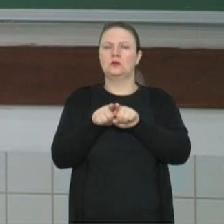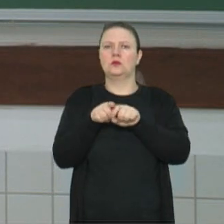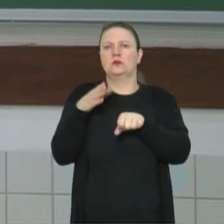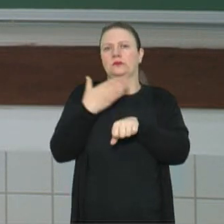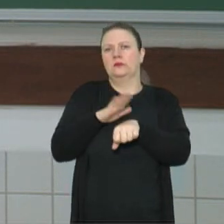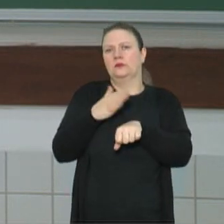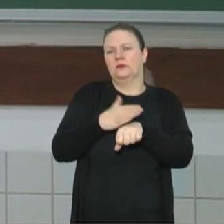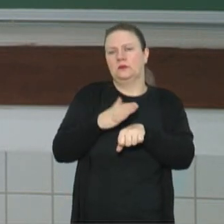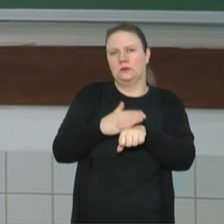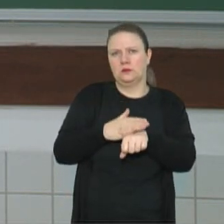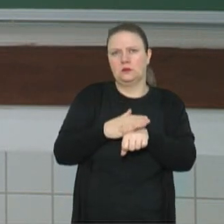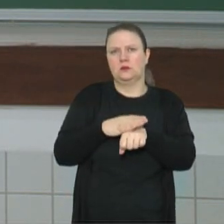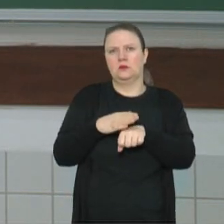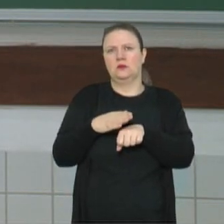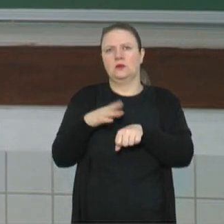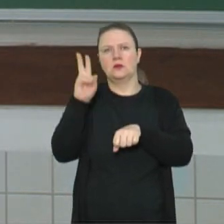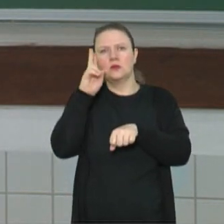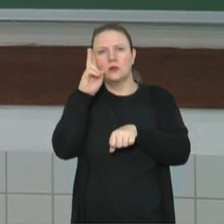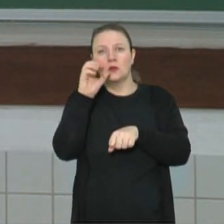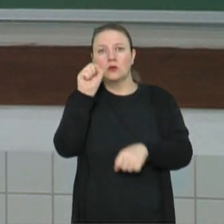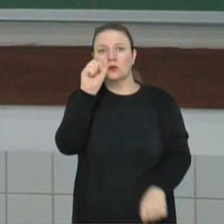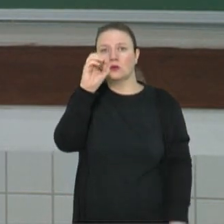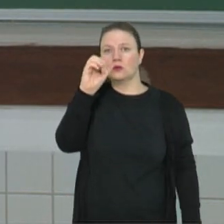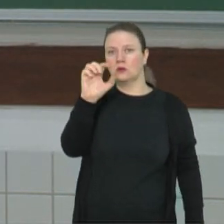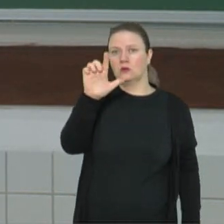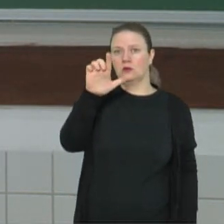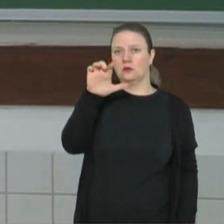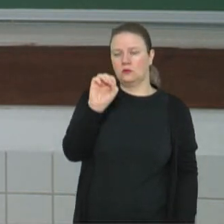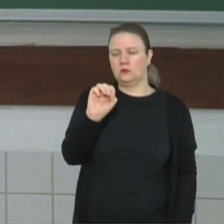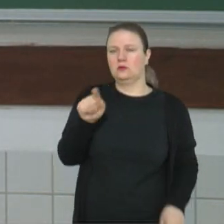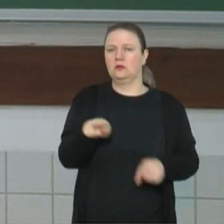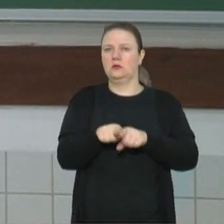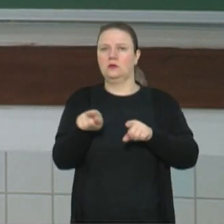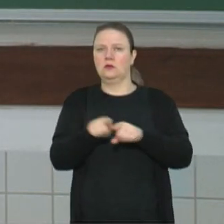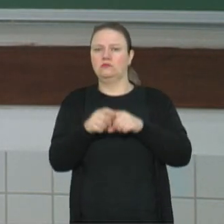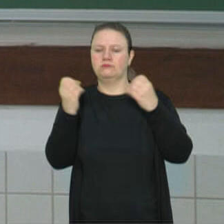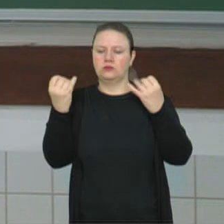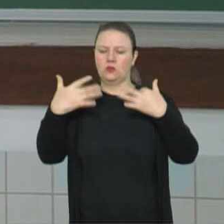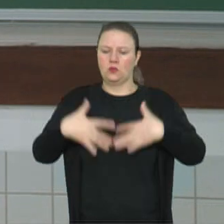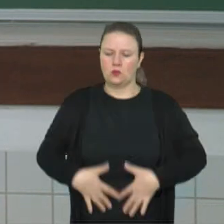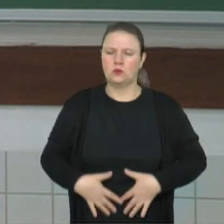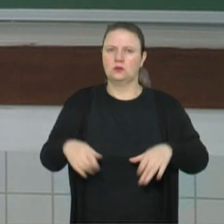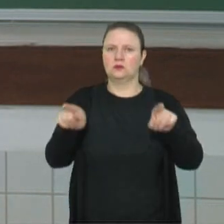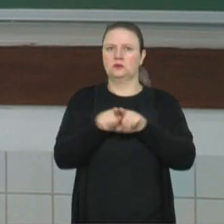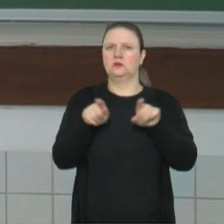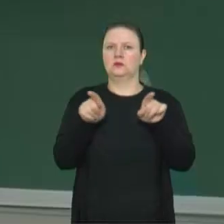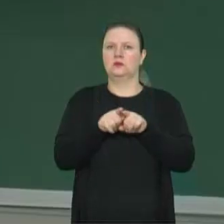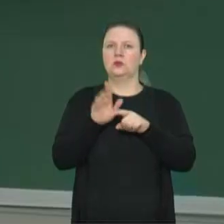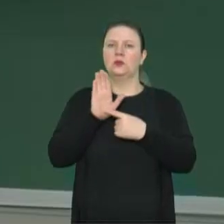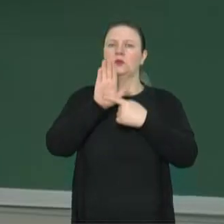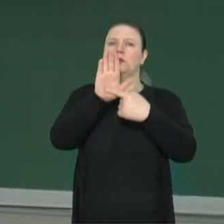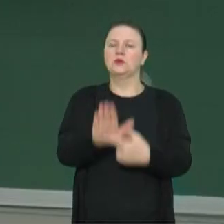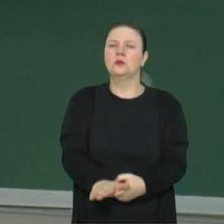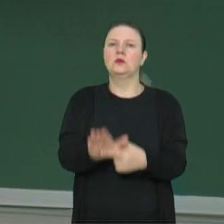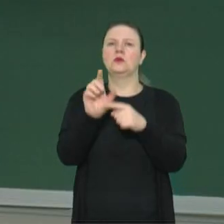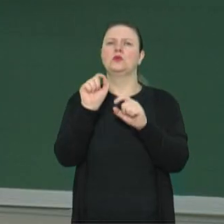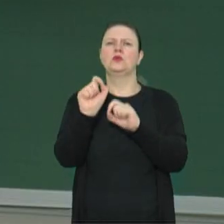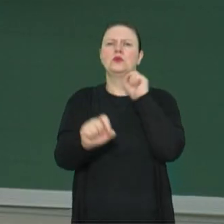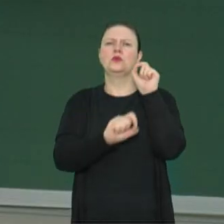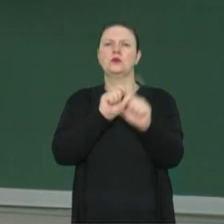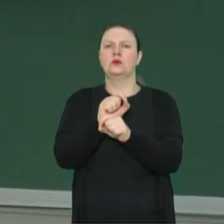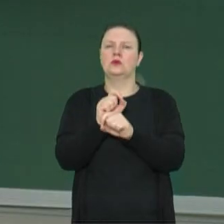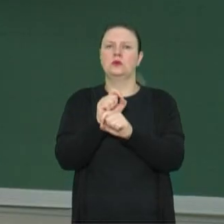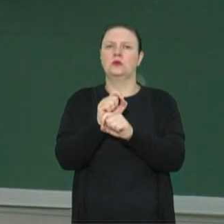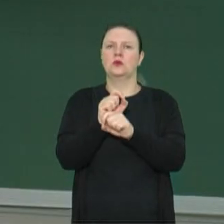prática da escalada solo? Então aqui é o trailer que vai falar, que retrata, que mostra um pouco sobre